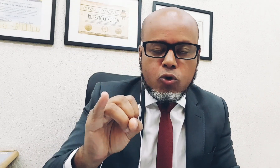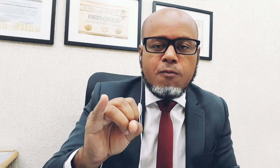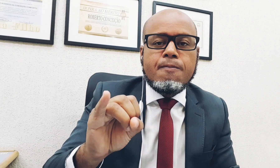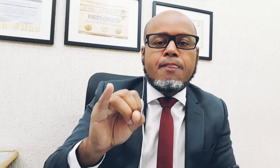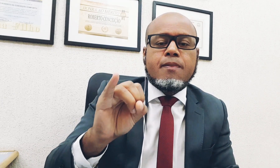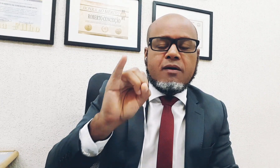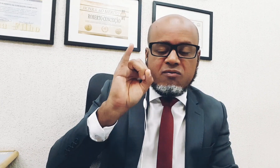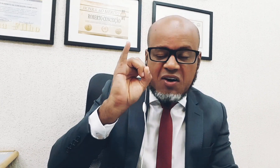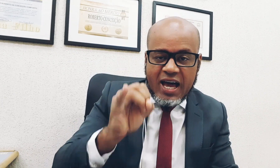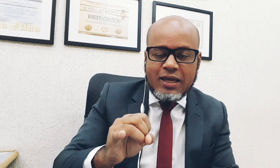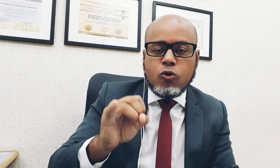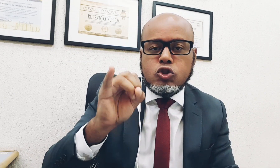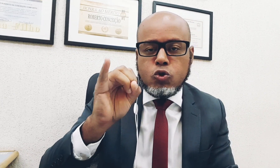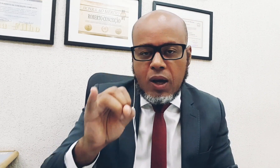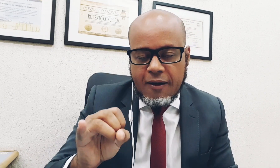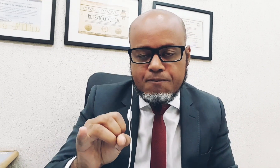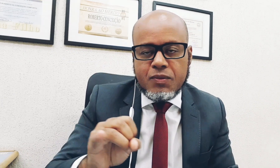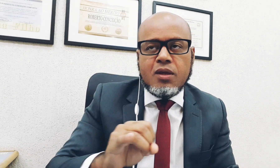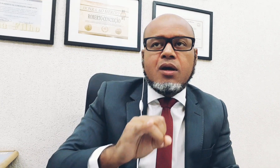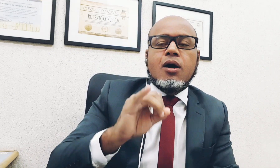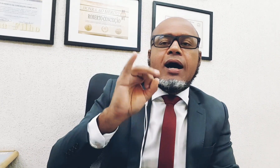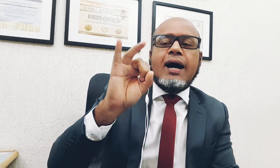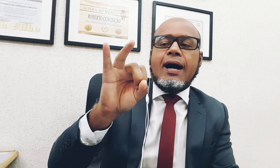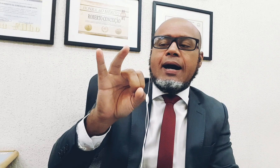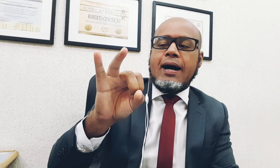não acabou, vai continuar.